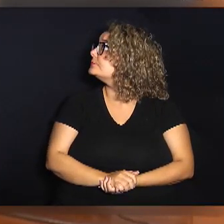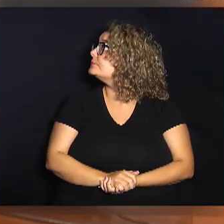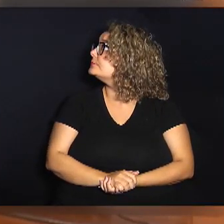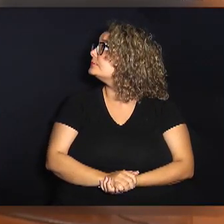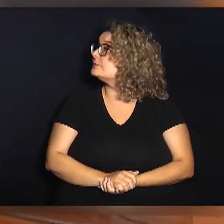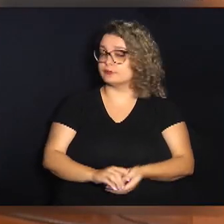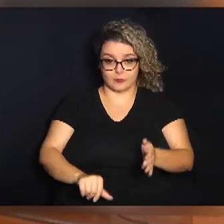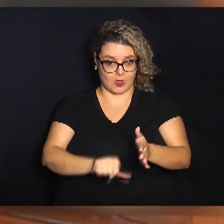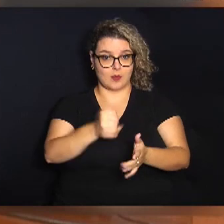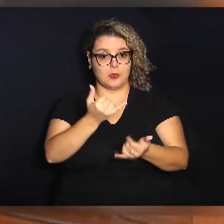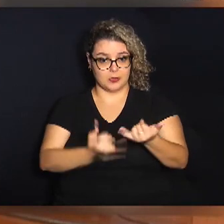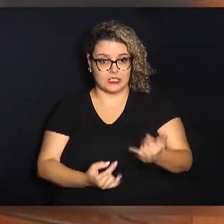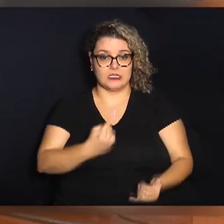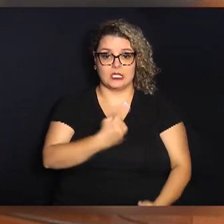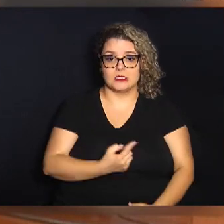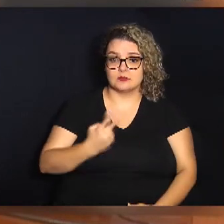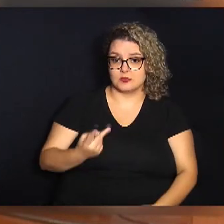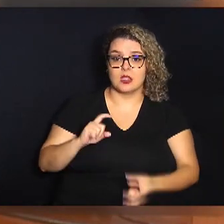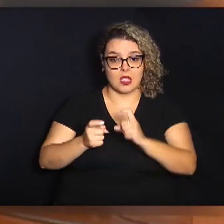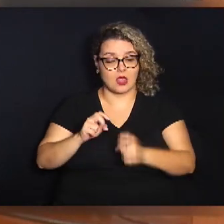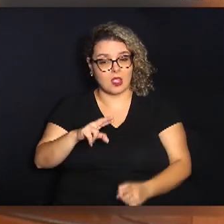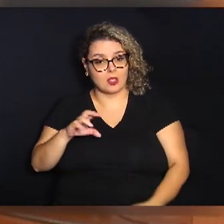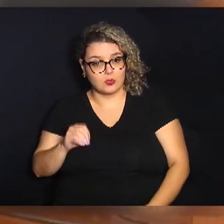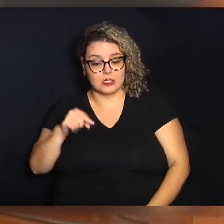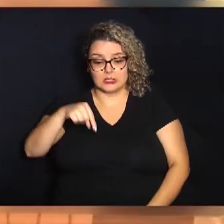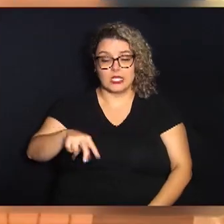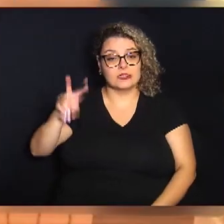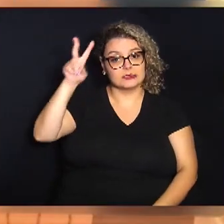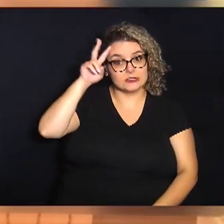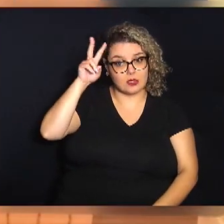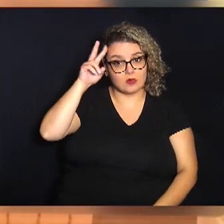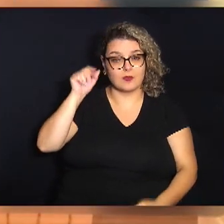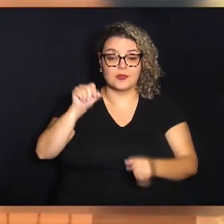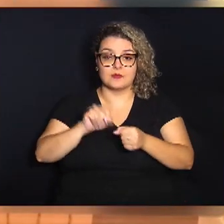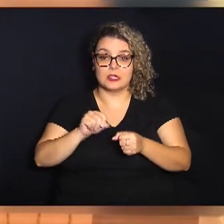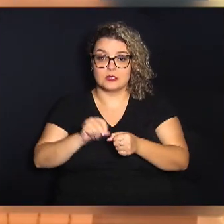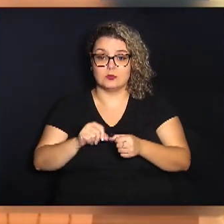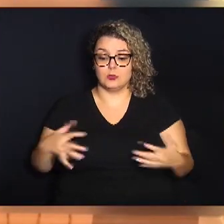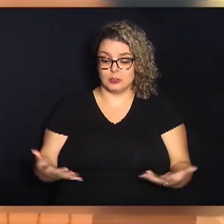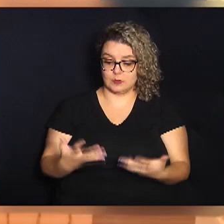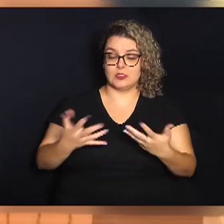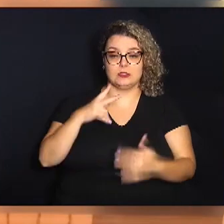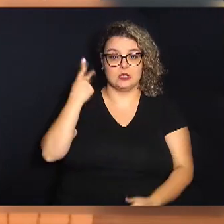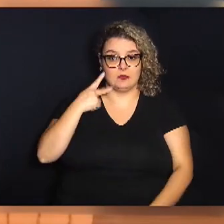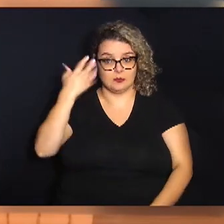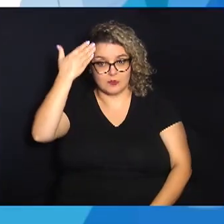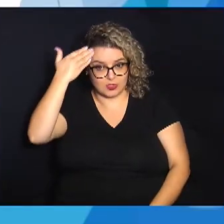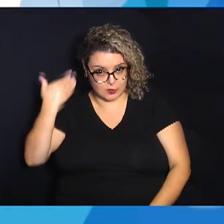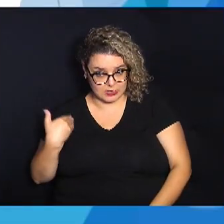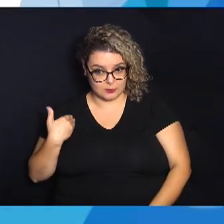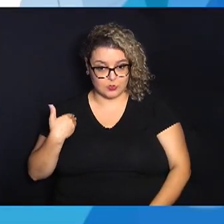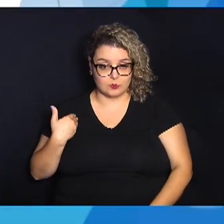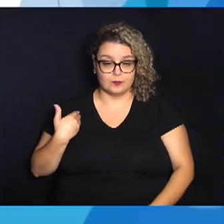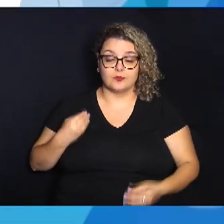A primeira parte da 12ª reunião ordinária desta segunda-feira foi realizada por iniciativa da vereadora Débora Palermo,